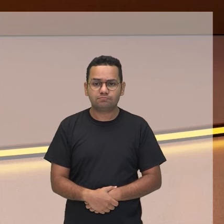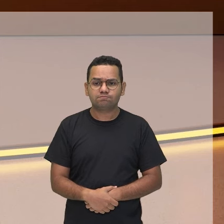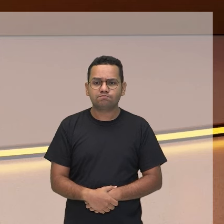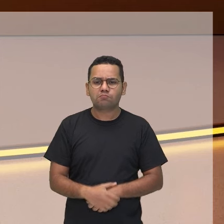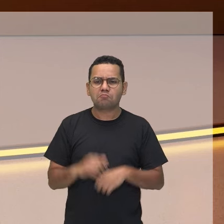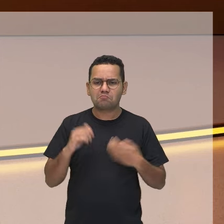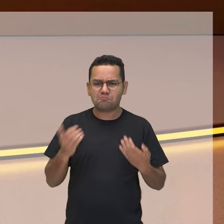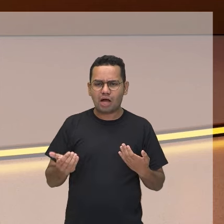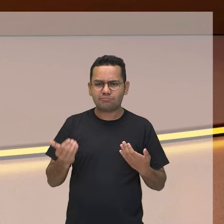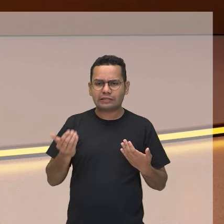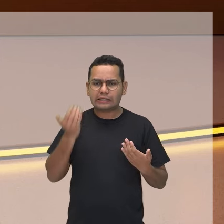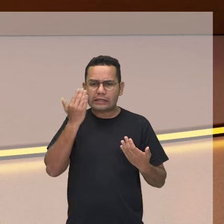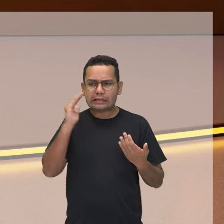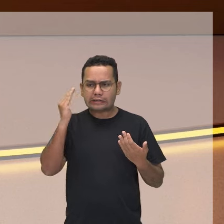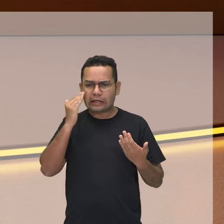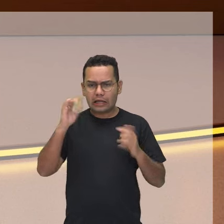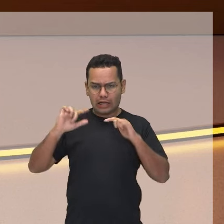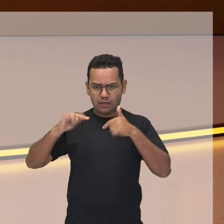é uma questão de fé.